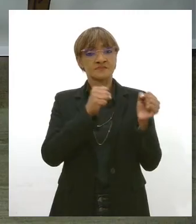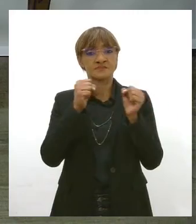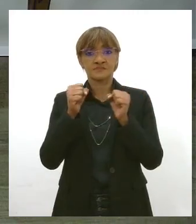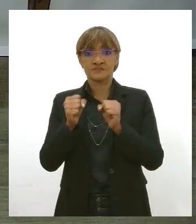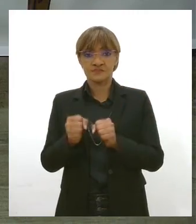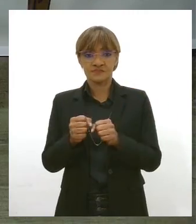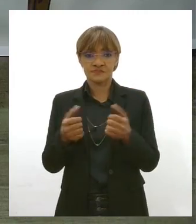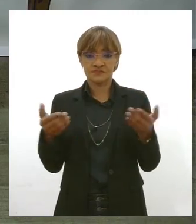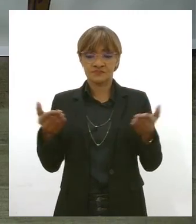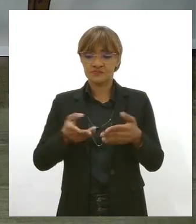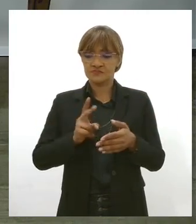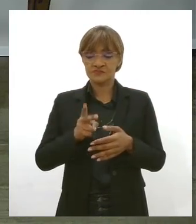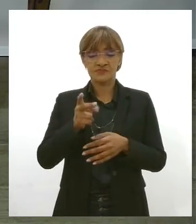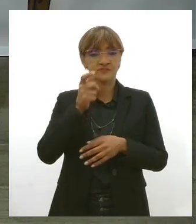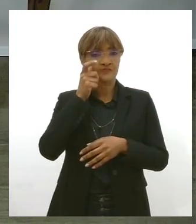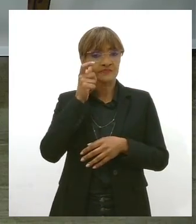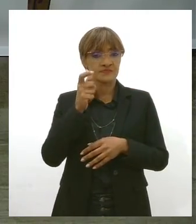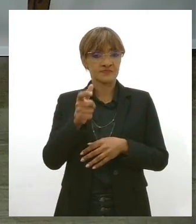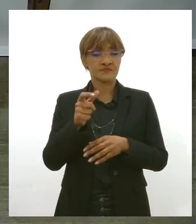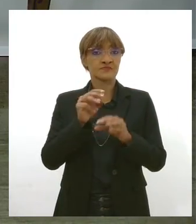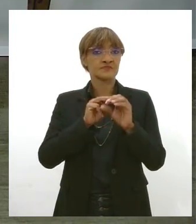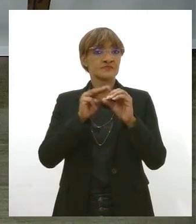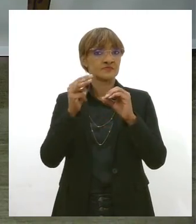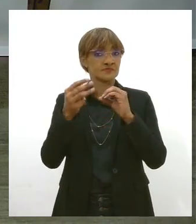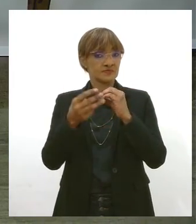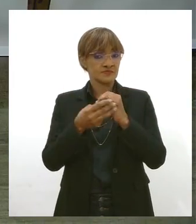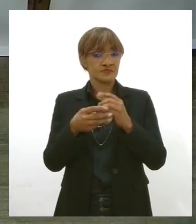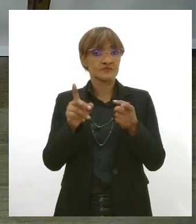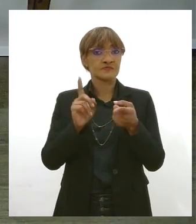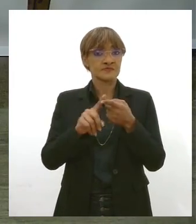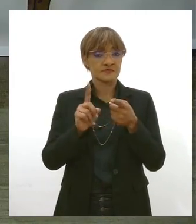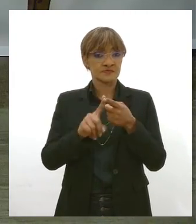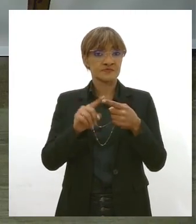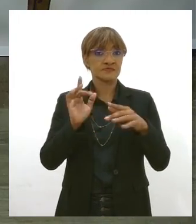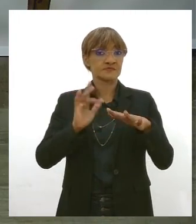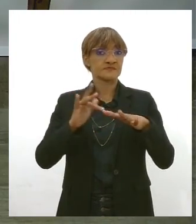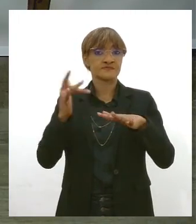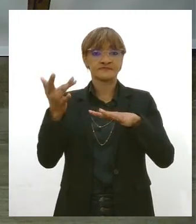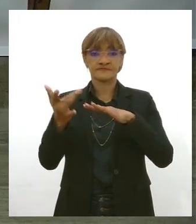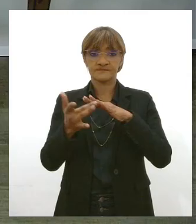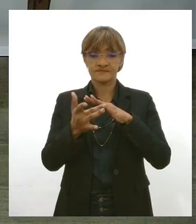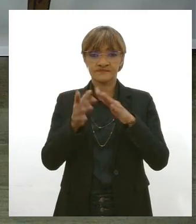aí a TV Alese, seguindo e interagindo com a gente nas redes sociais. Facebook e Instagram,